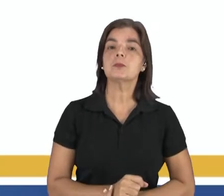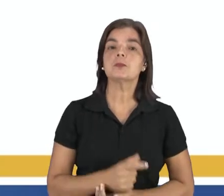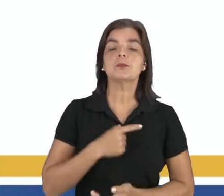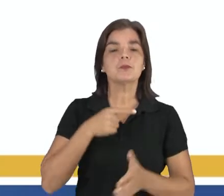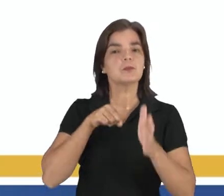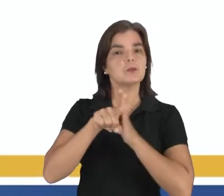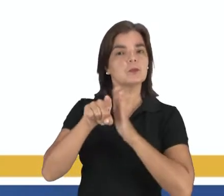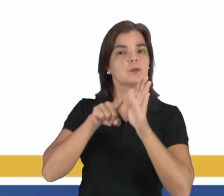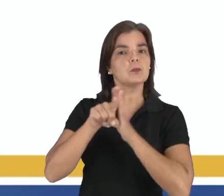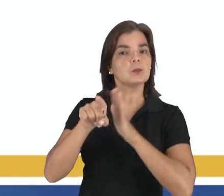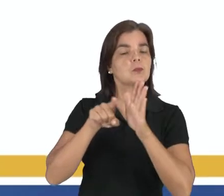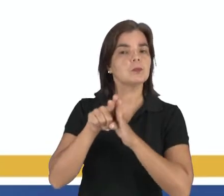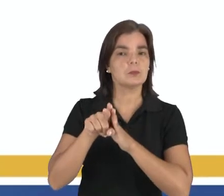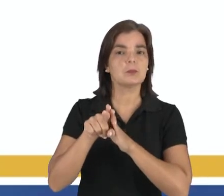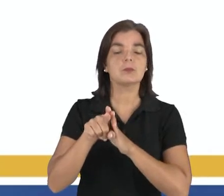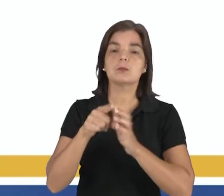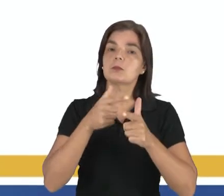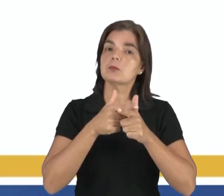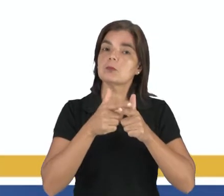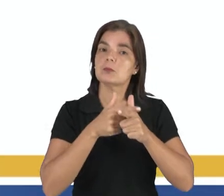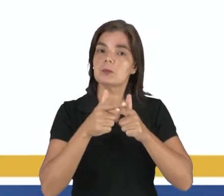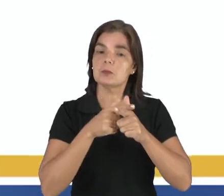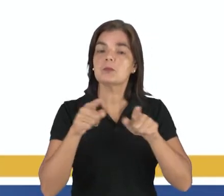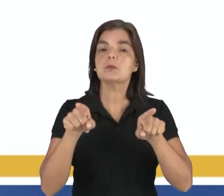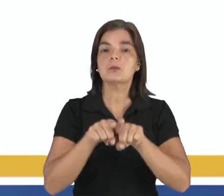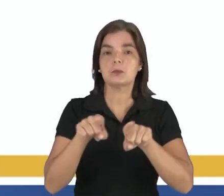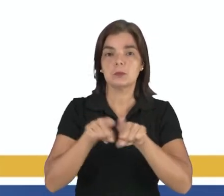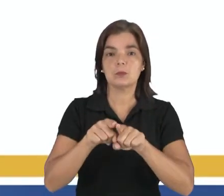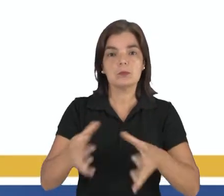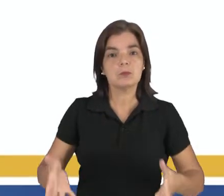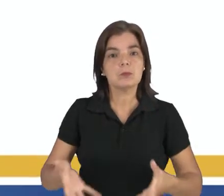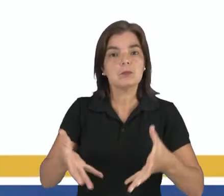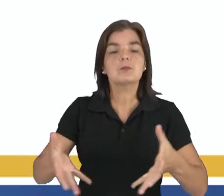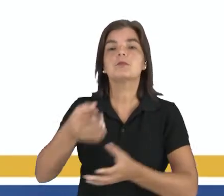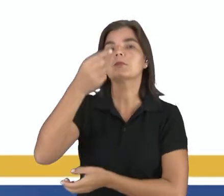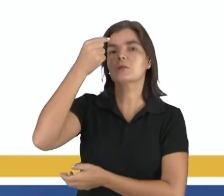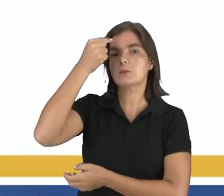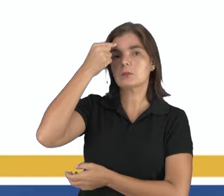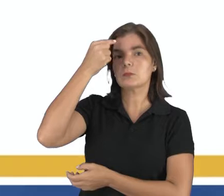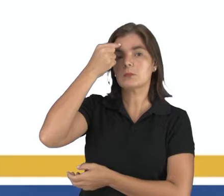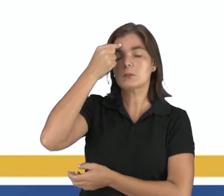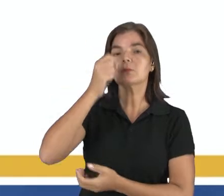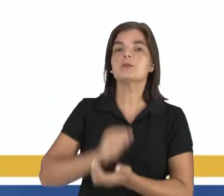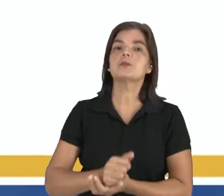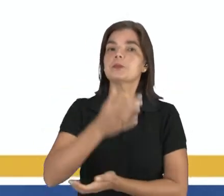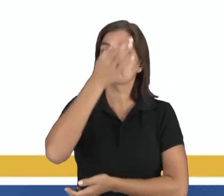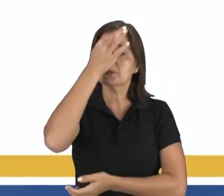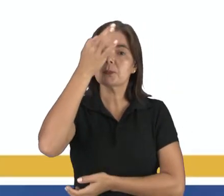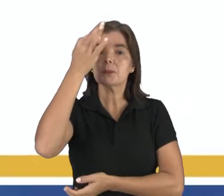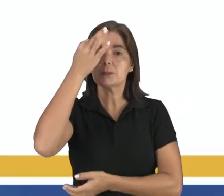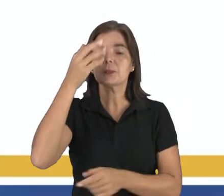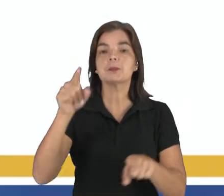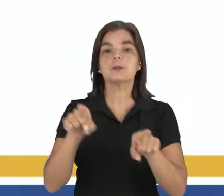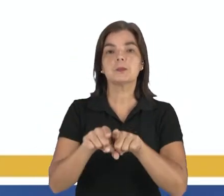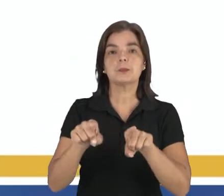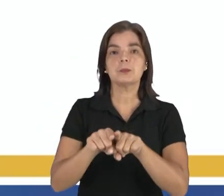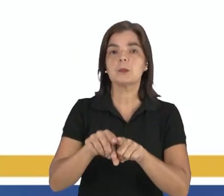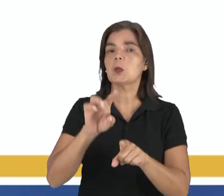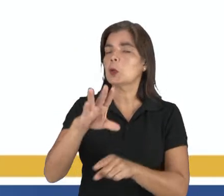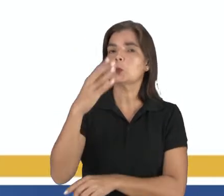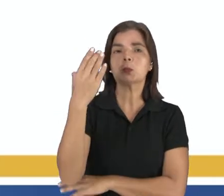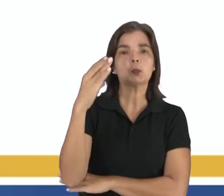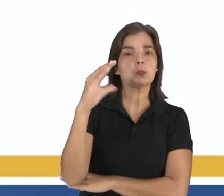de questionamentos sobre problemas e serve como estímulo do pensamento. A filosofia em si, ela não é